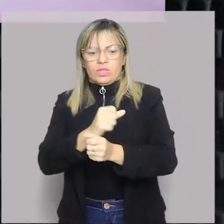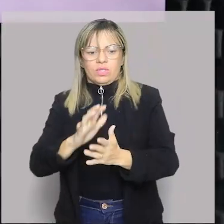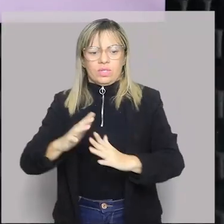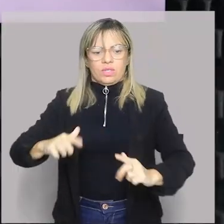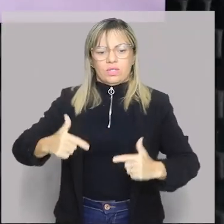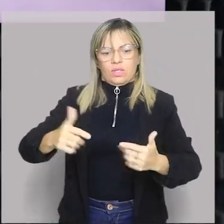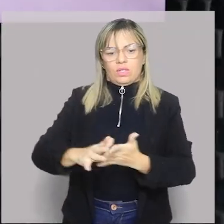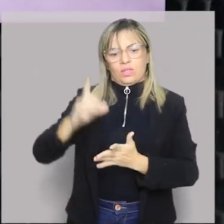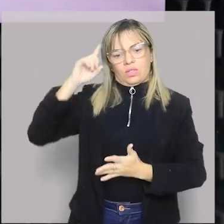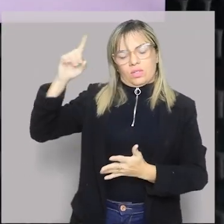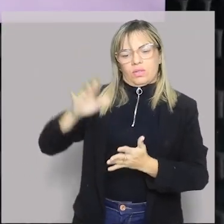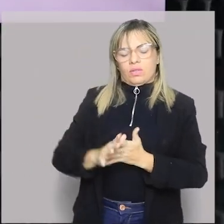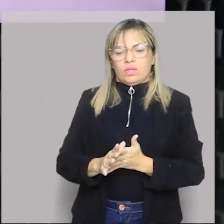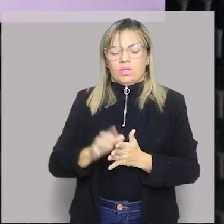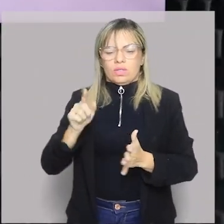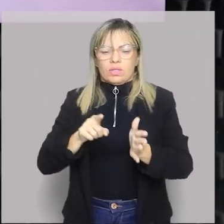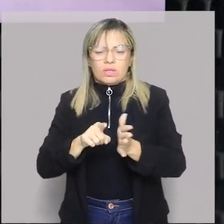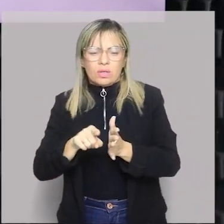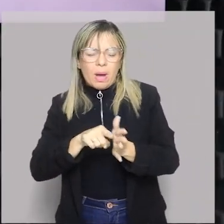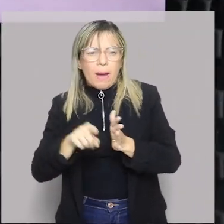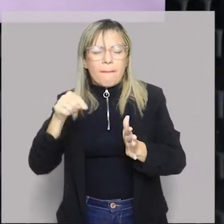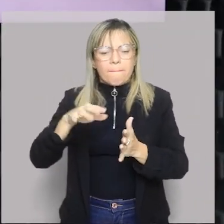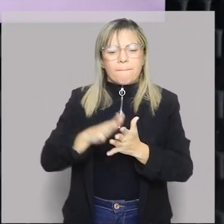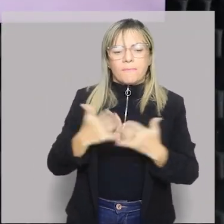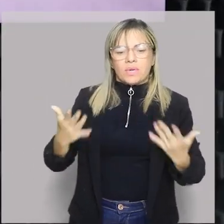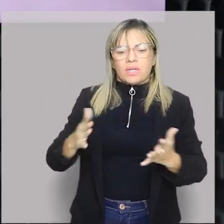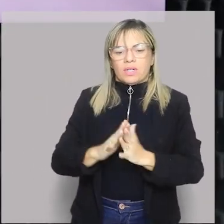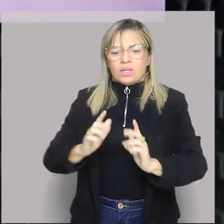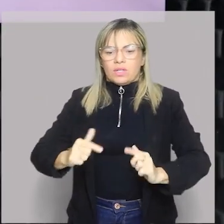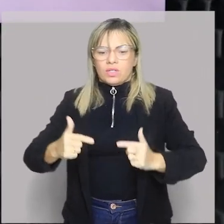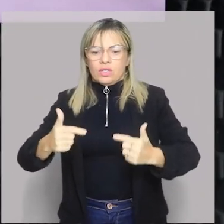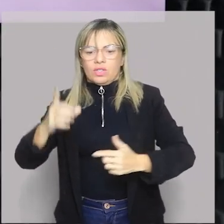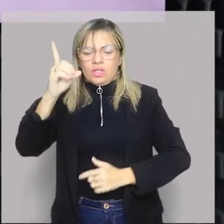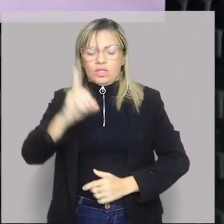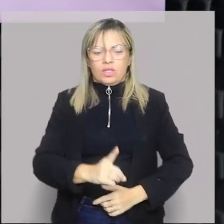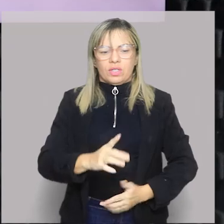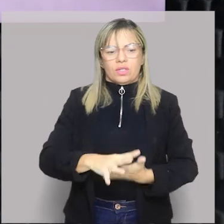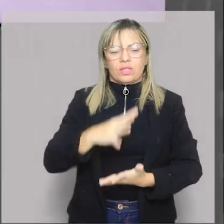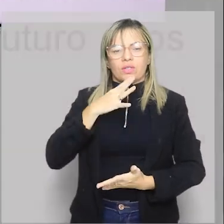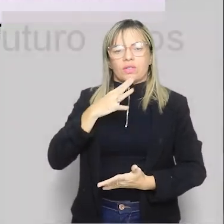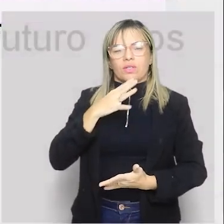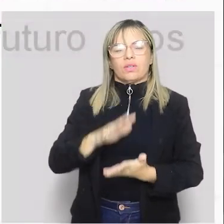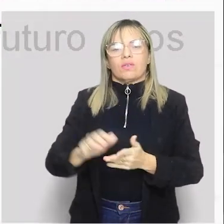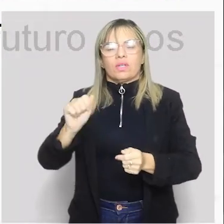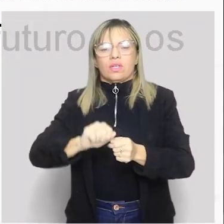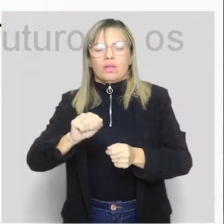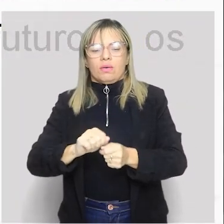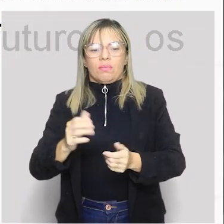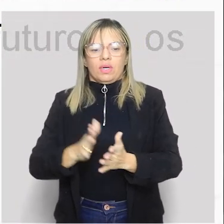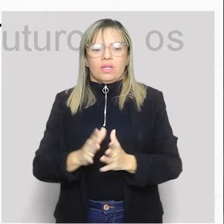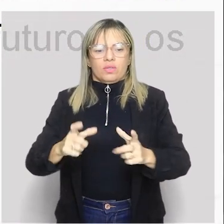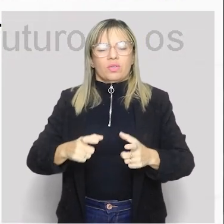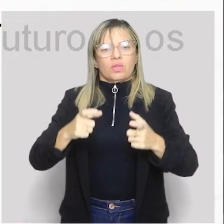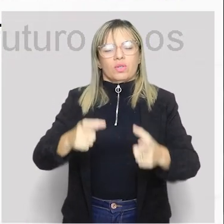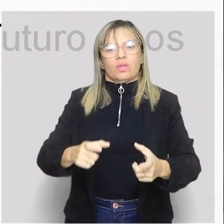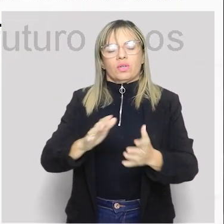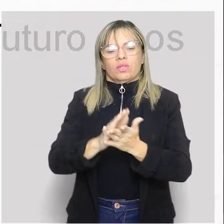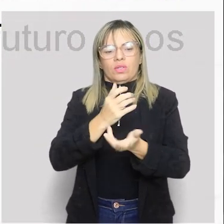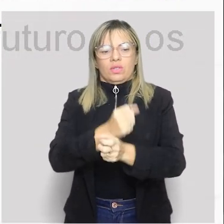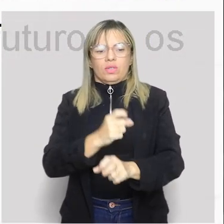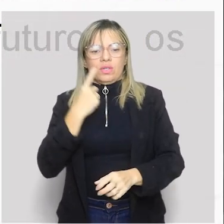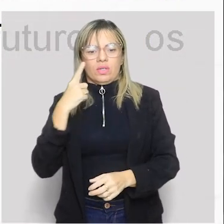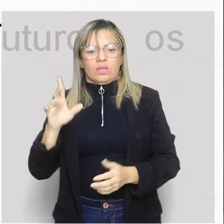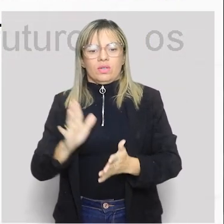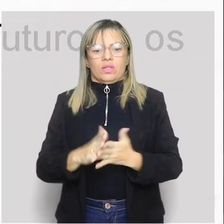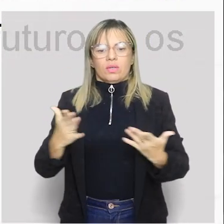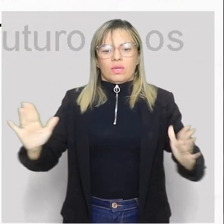despertou para a realidade que fazia parte de uma comunidade quilombola. ela fala sobre as motivações para escrever e